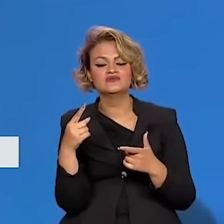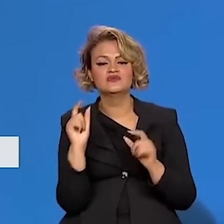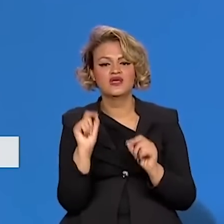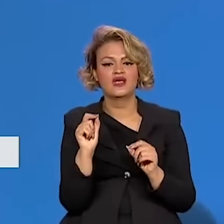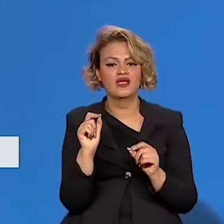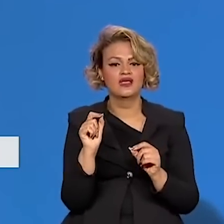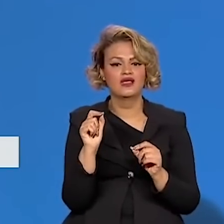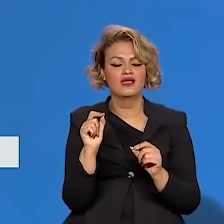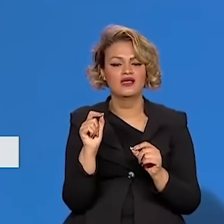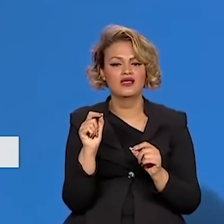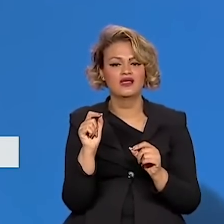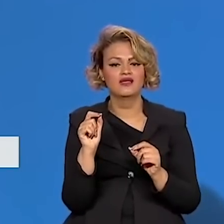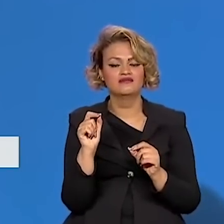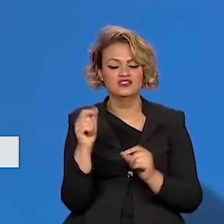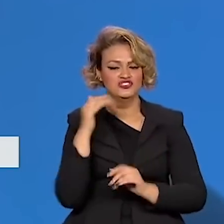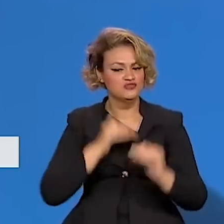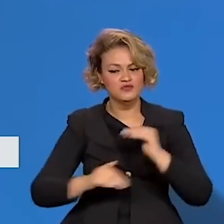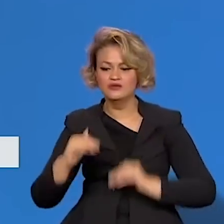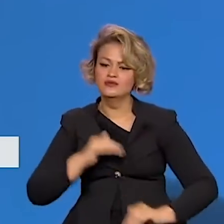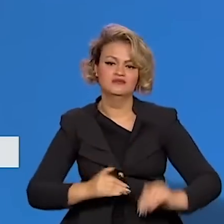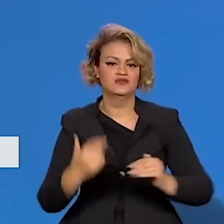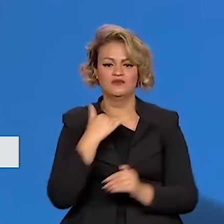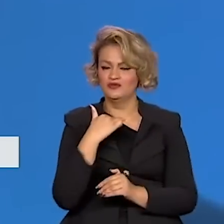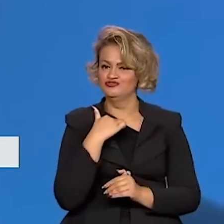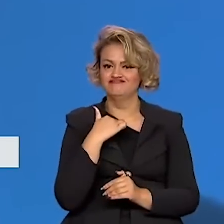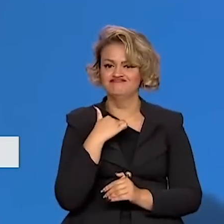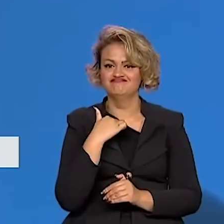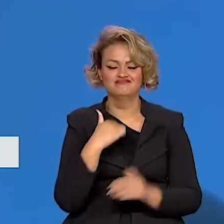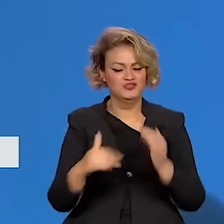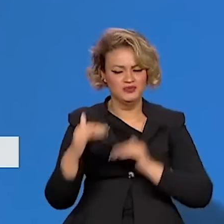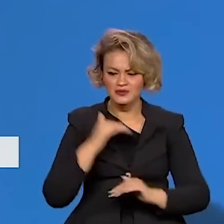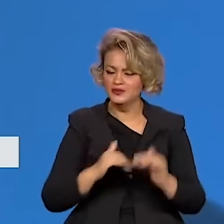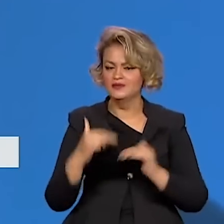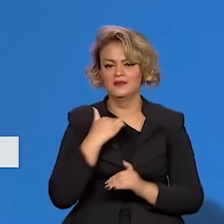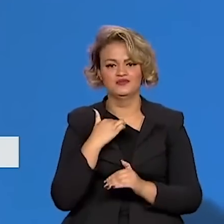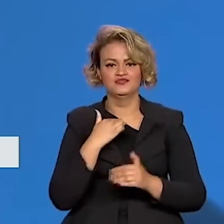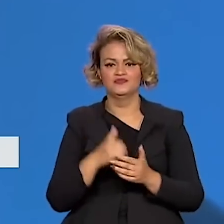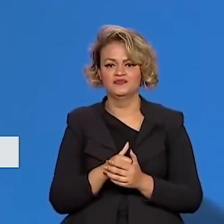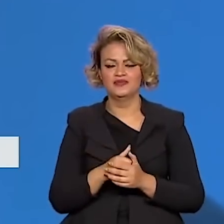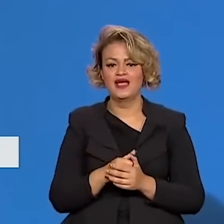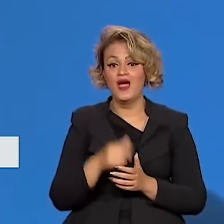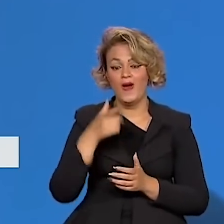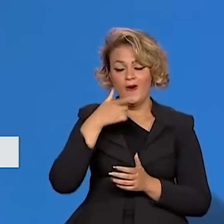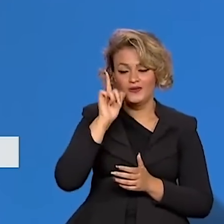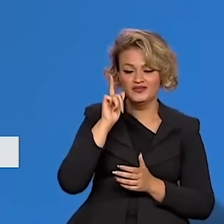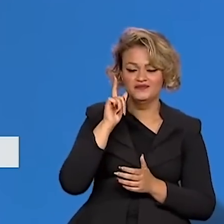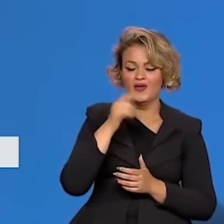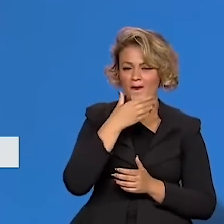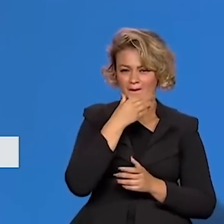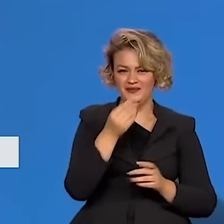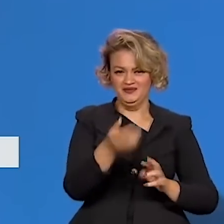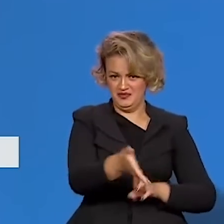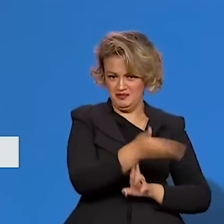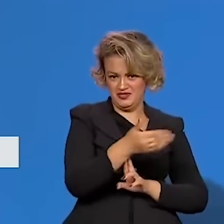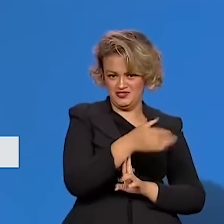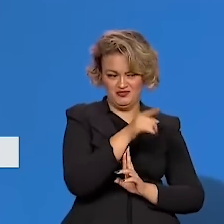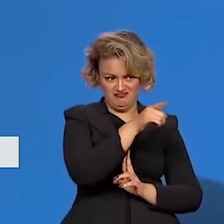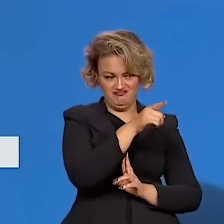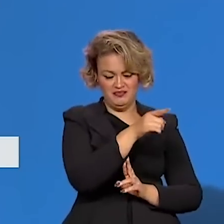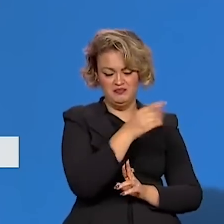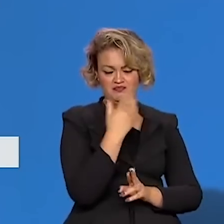cair o estímulo que nós estamos tendo aqui ontem a pedido do embaixador português